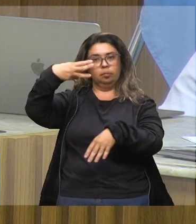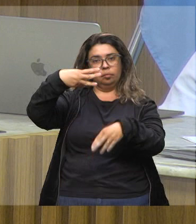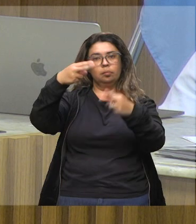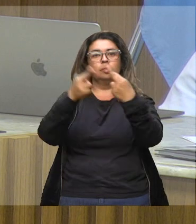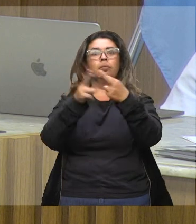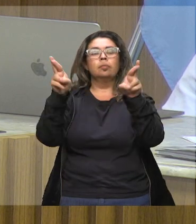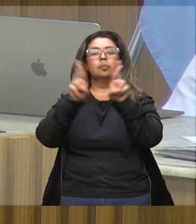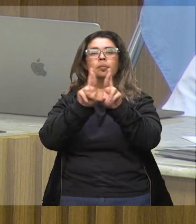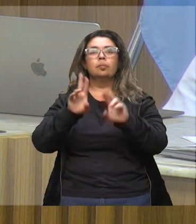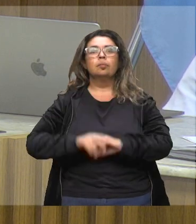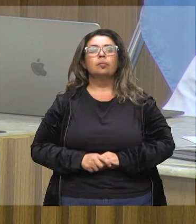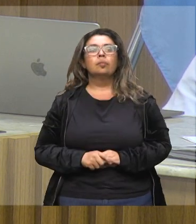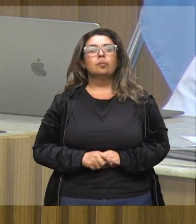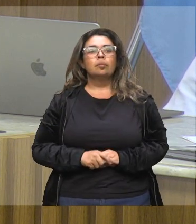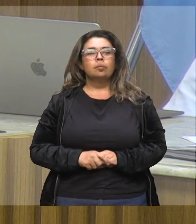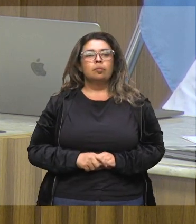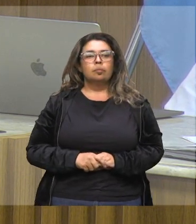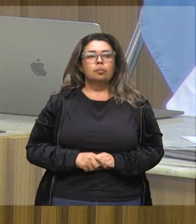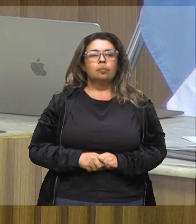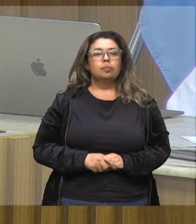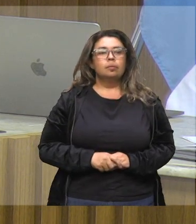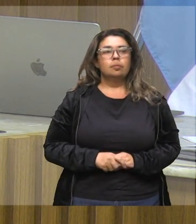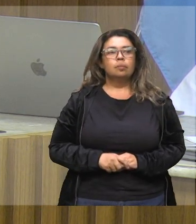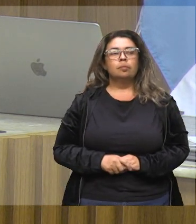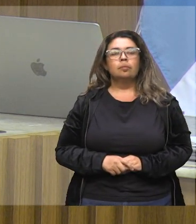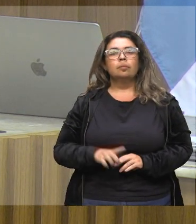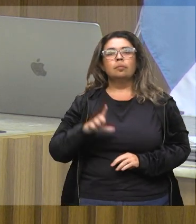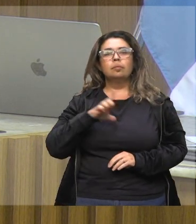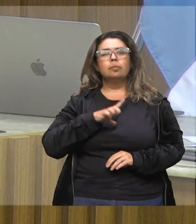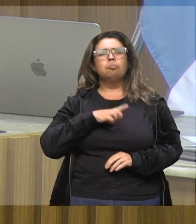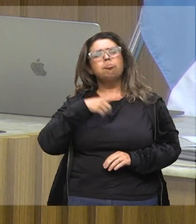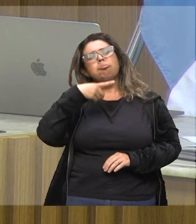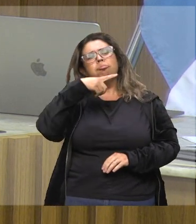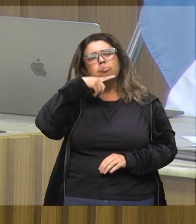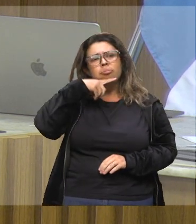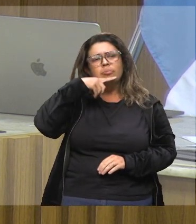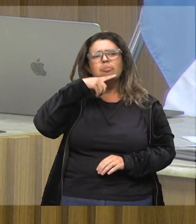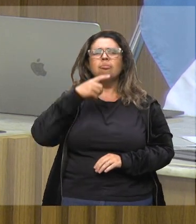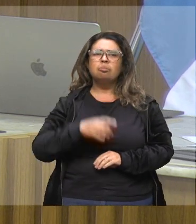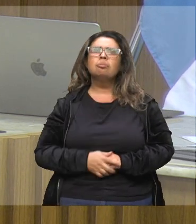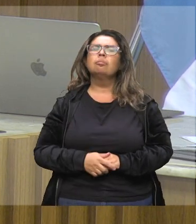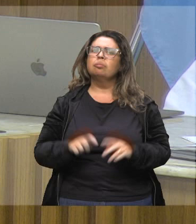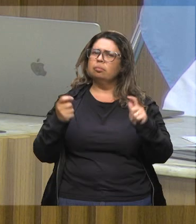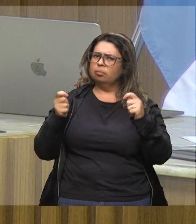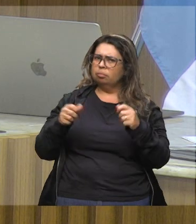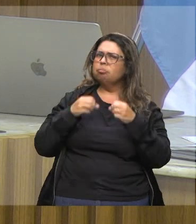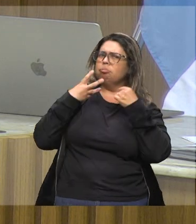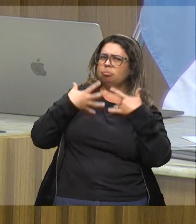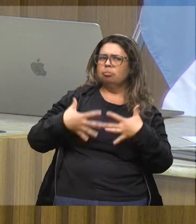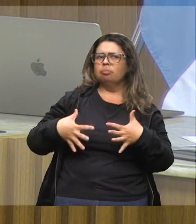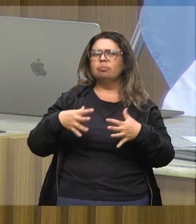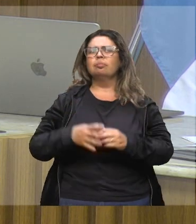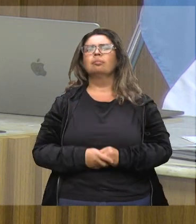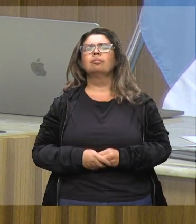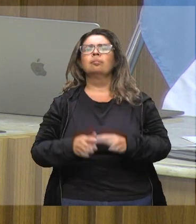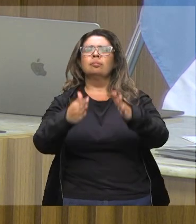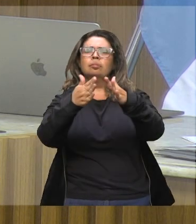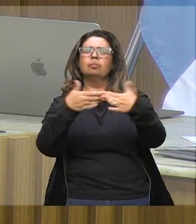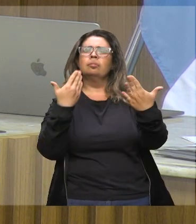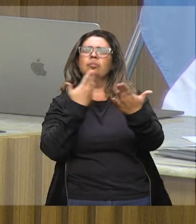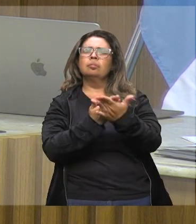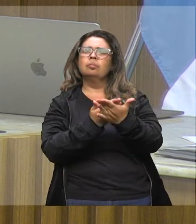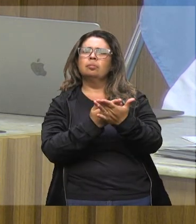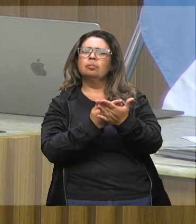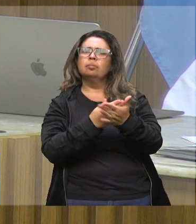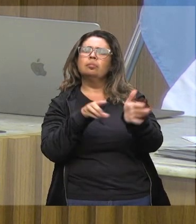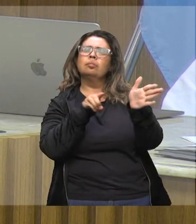3 sessões, e existem algumas dúvidas que precisam ser esclarecidas. No requerimento, eu